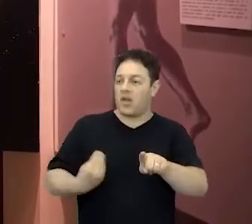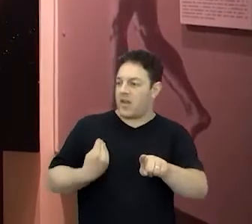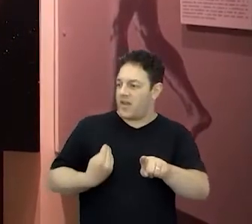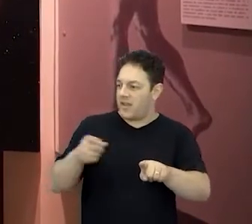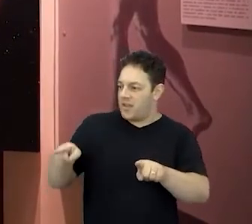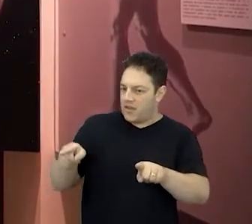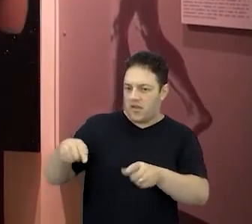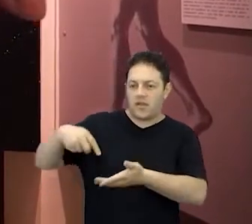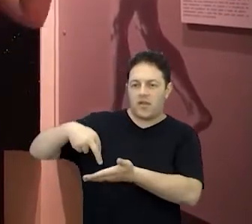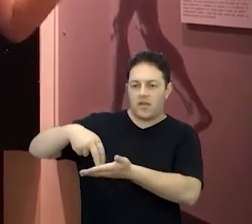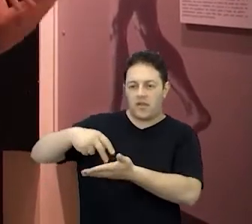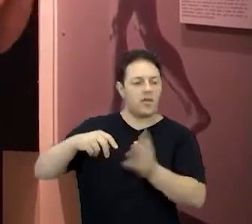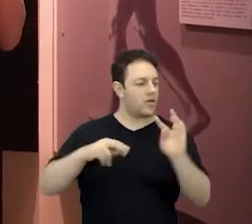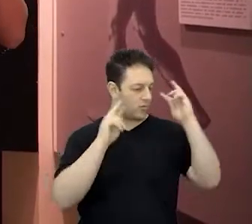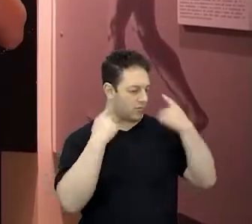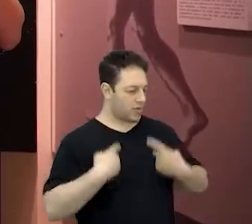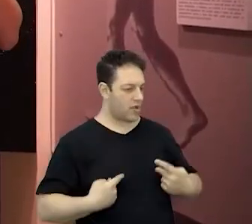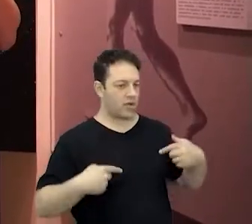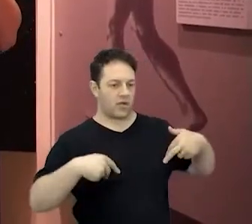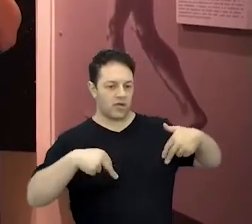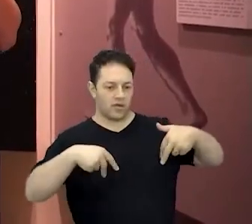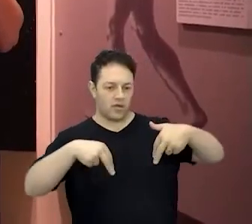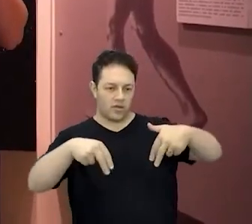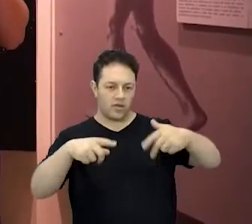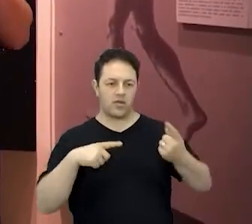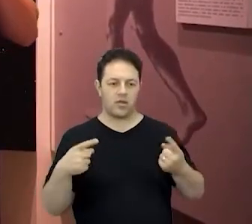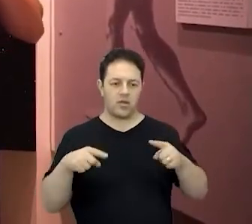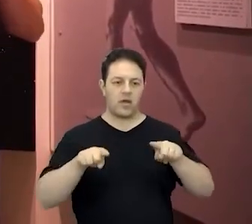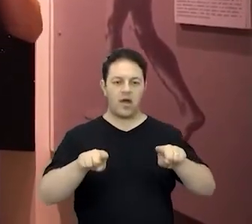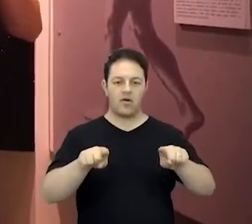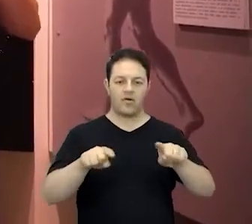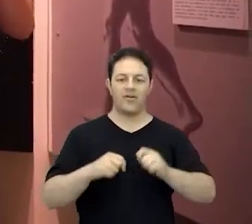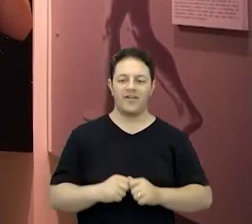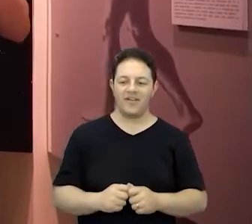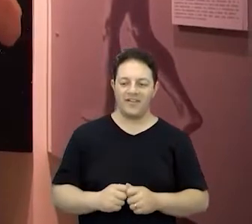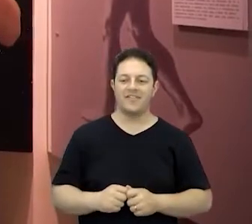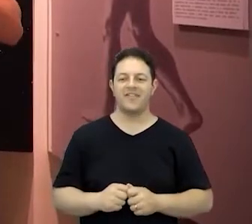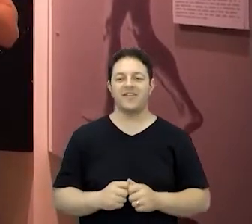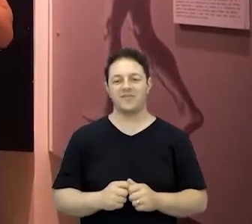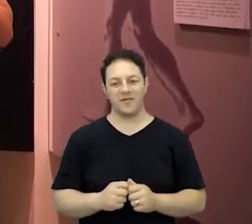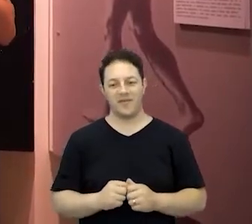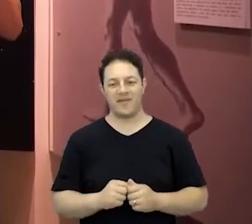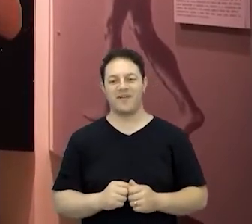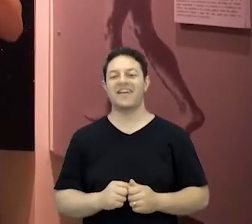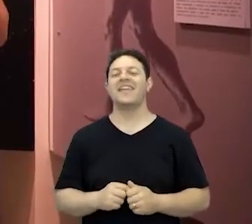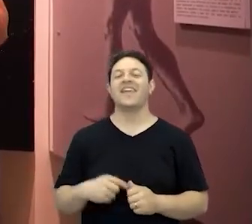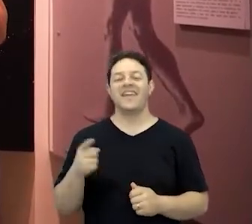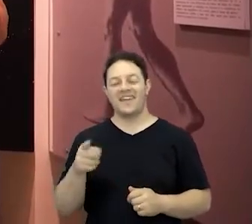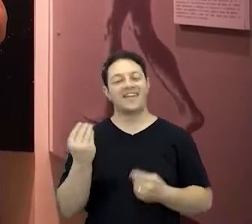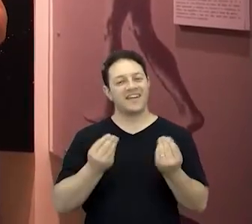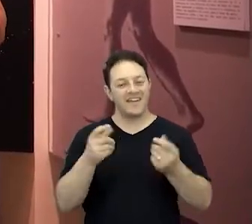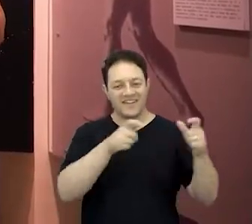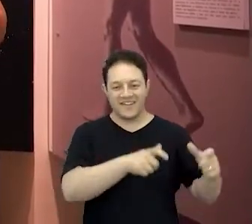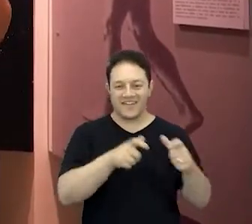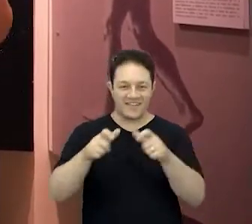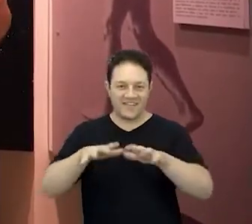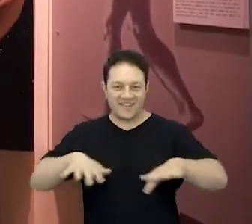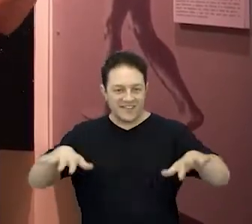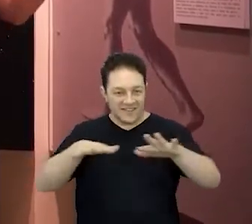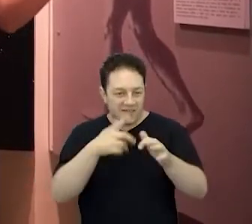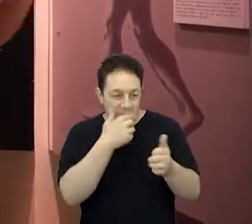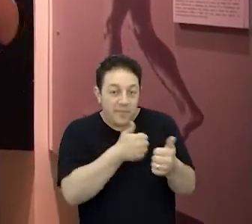que já tinha aqui almoçar festinha homem de neandertal também então era um espécies que ocupavam aí até mesmo ambientes